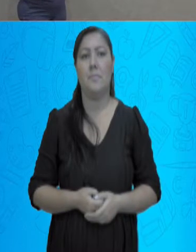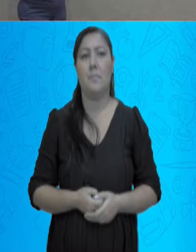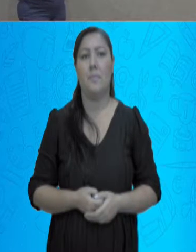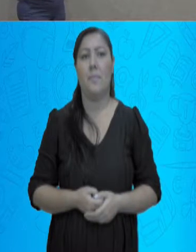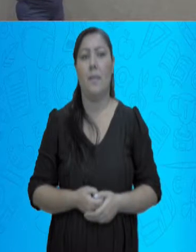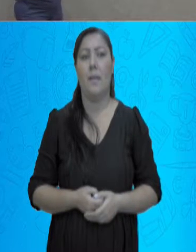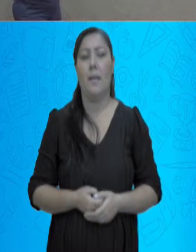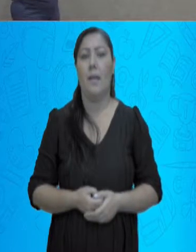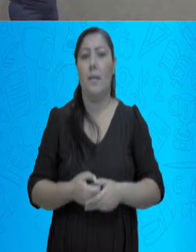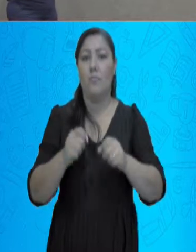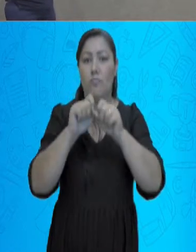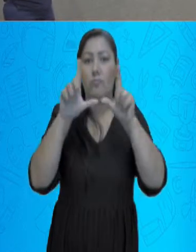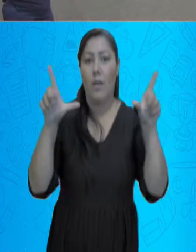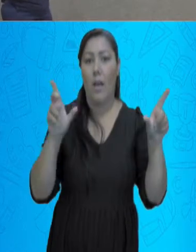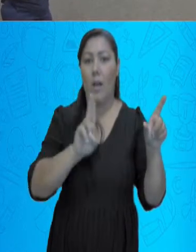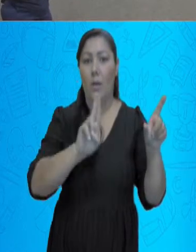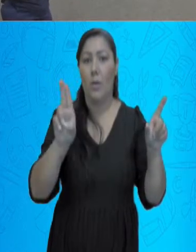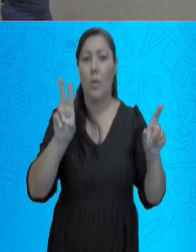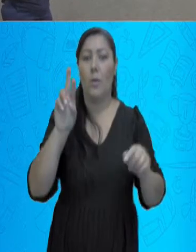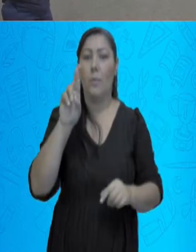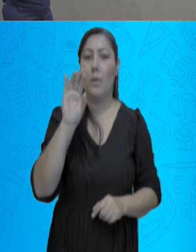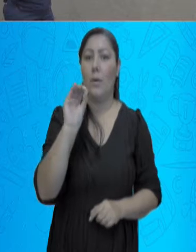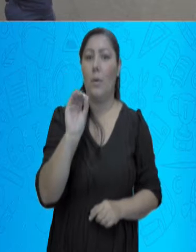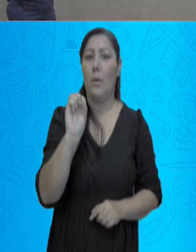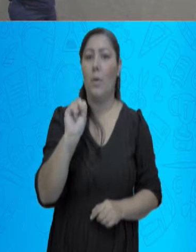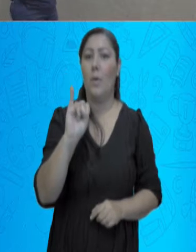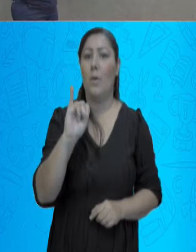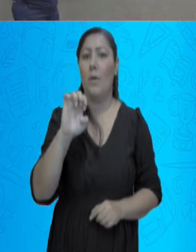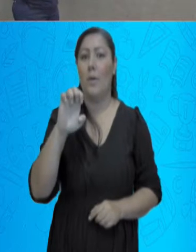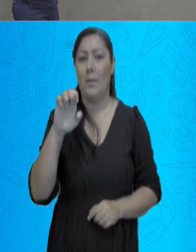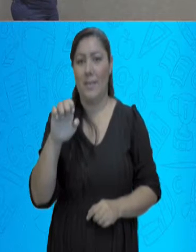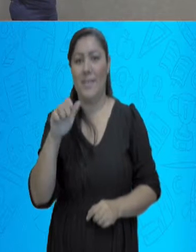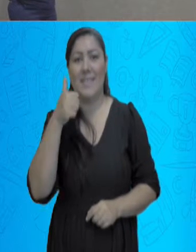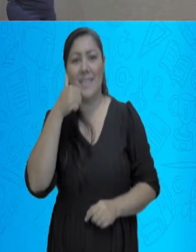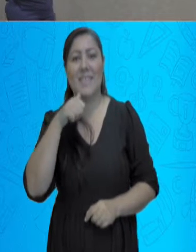E aí chamado de Rose, né, a arrebitadora, é o